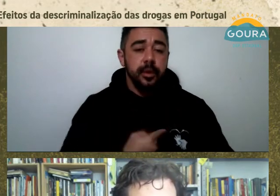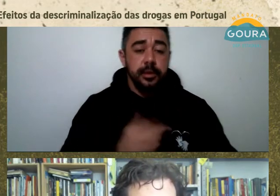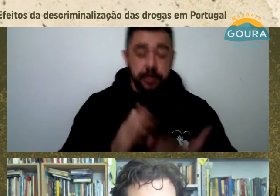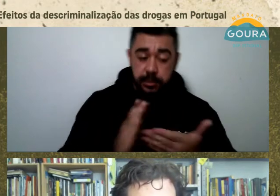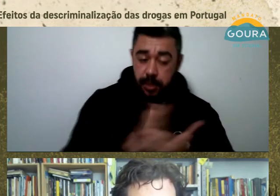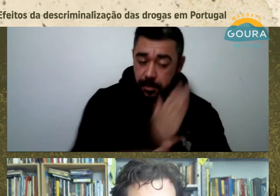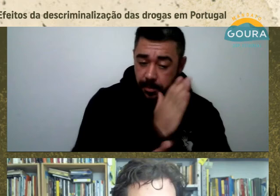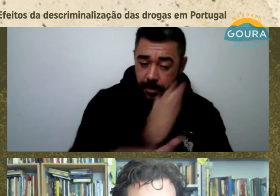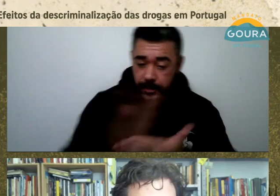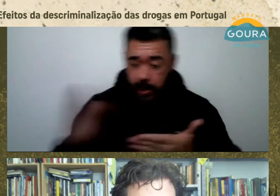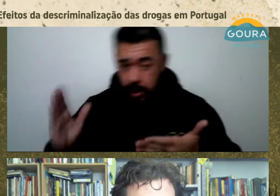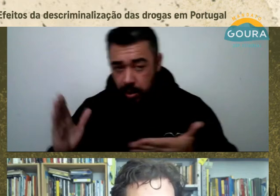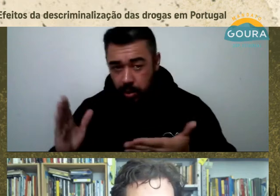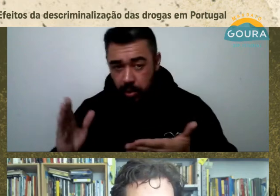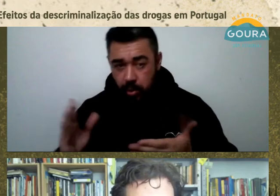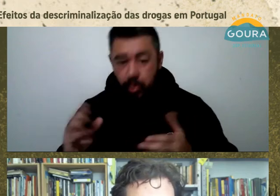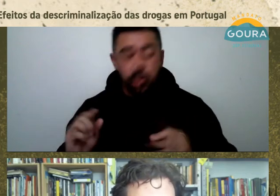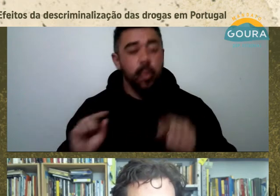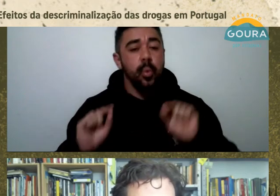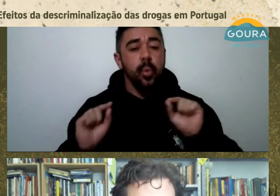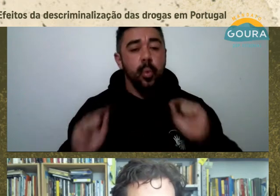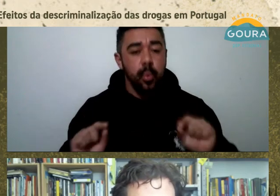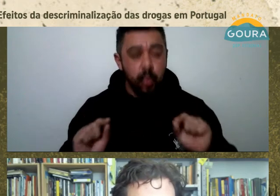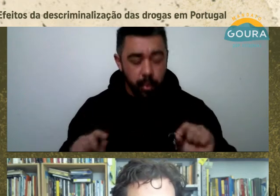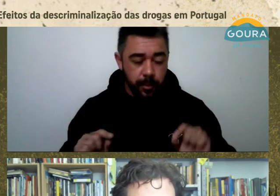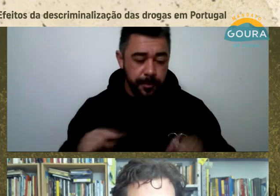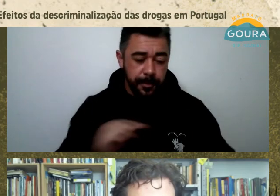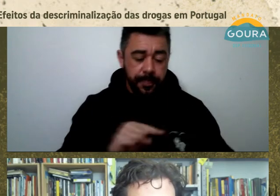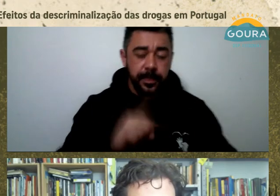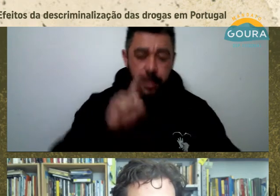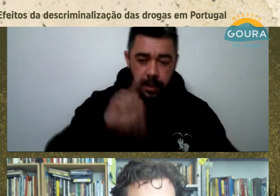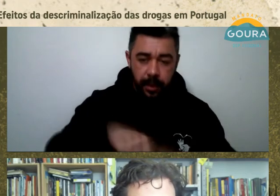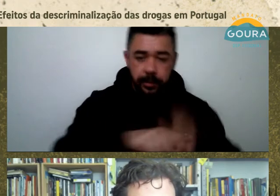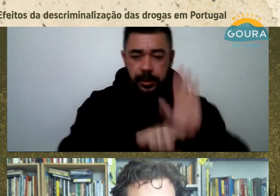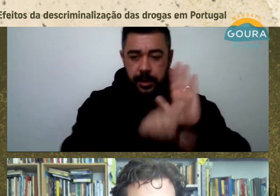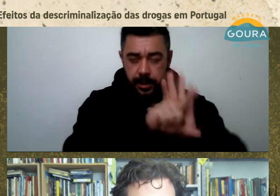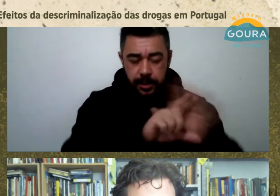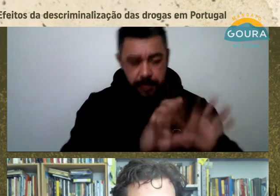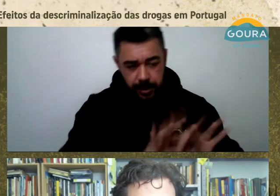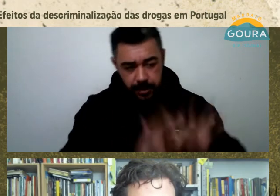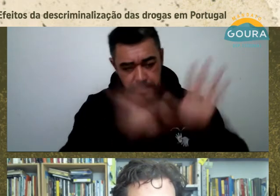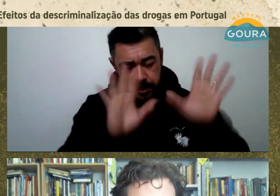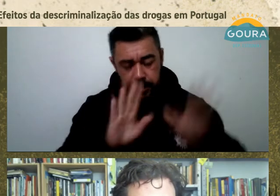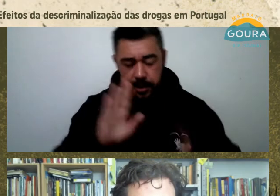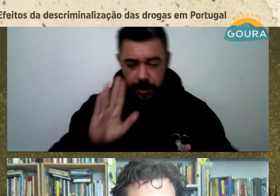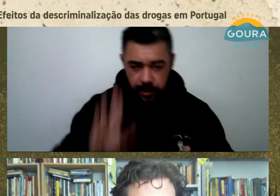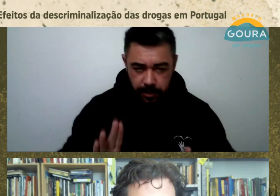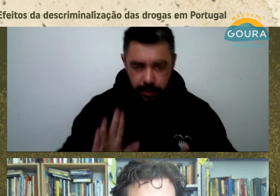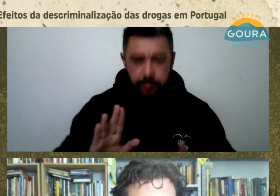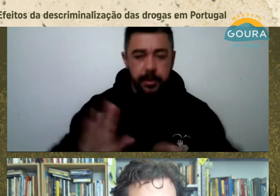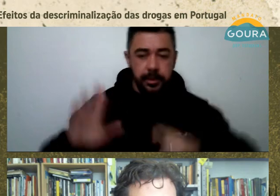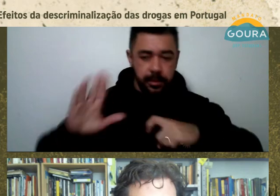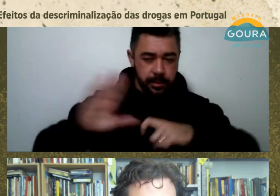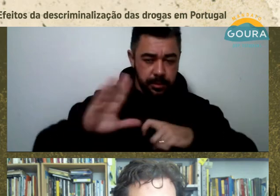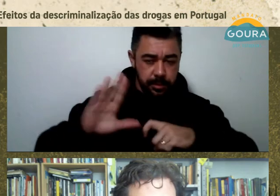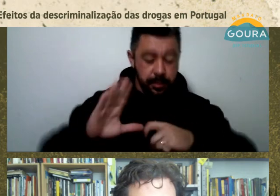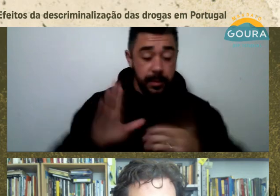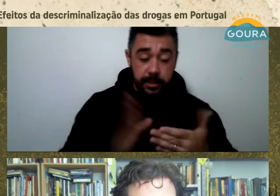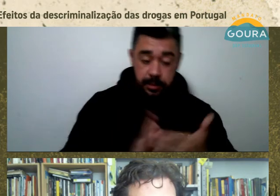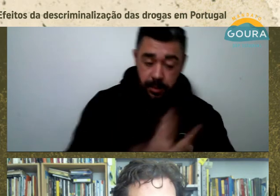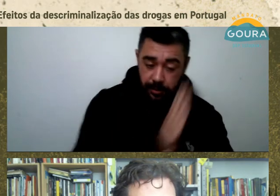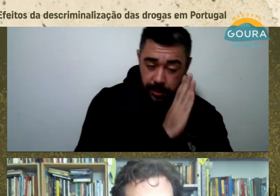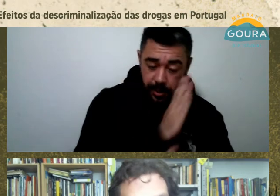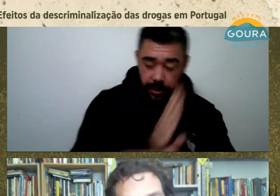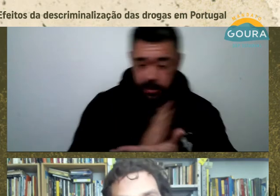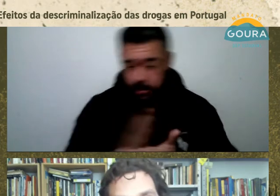clara a propósito da legalização da cannabis, mas fazer uma separação clara entre a